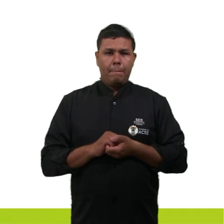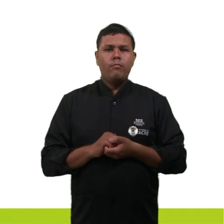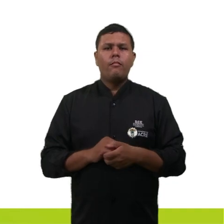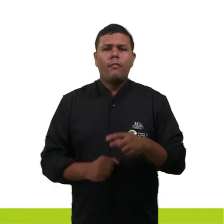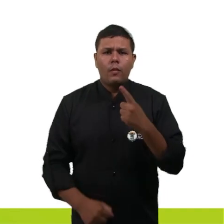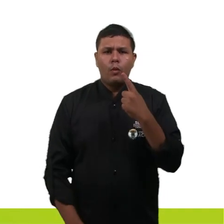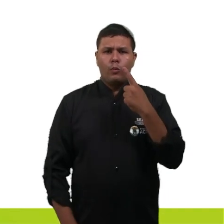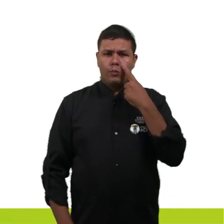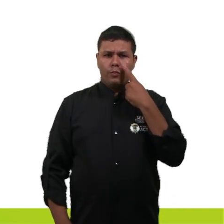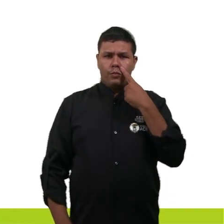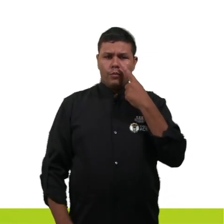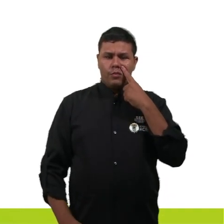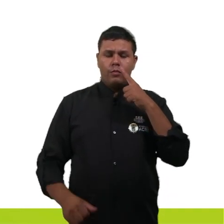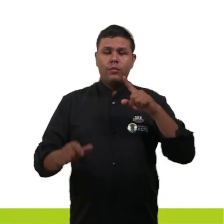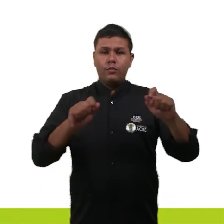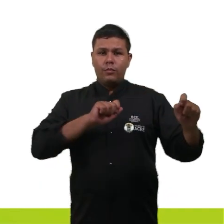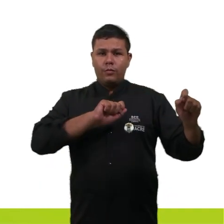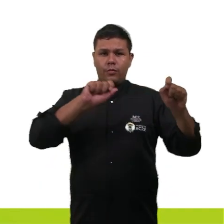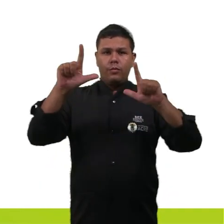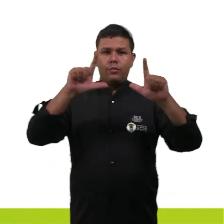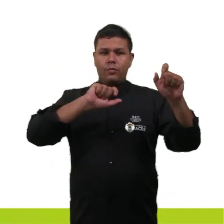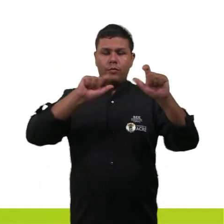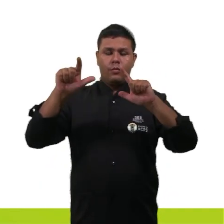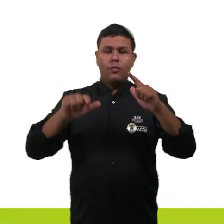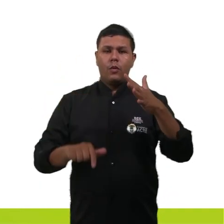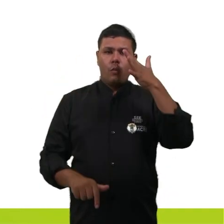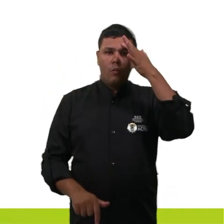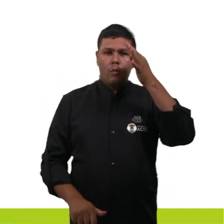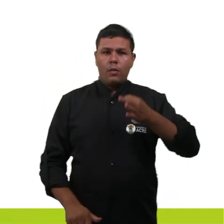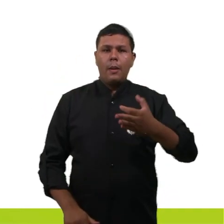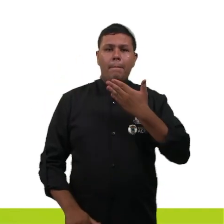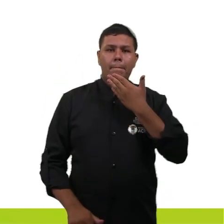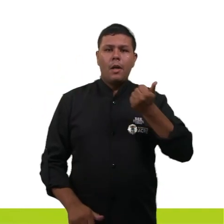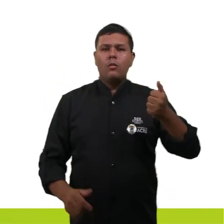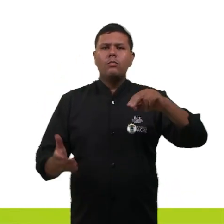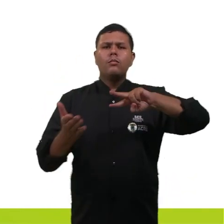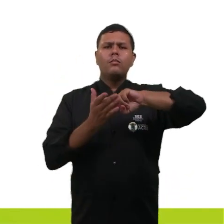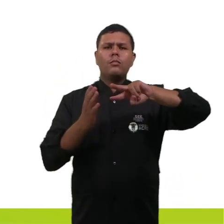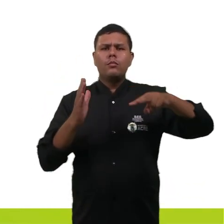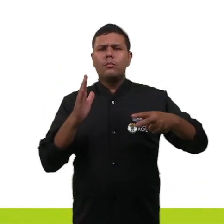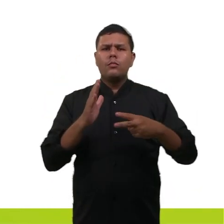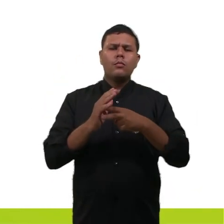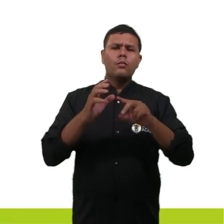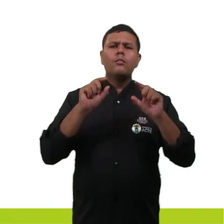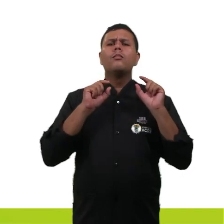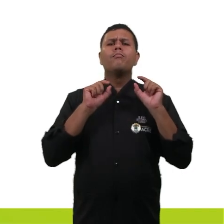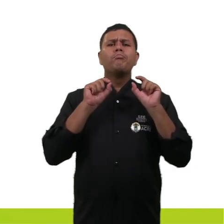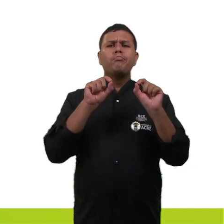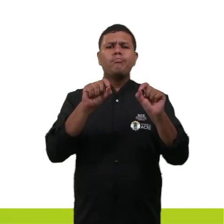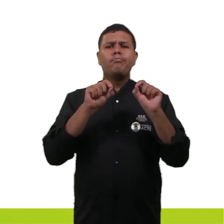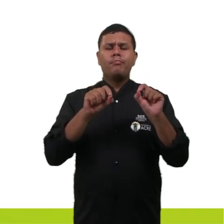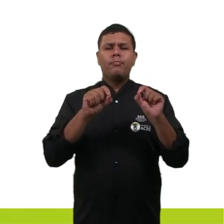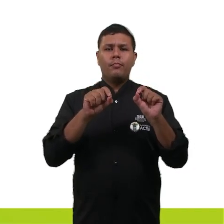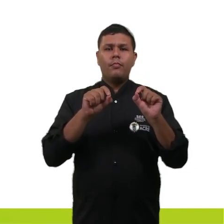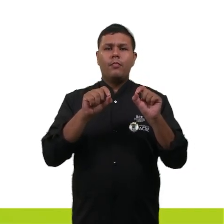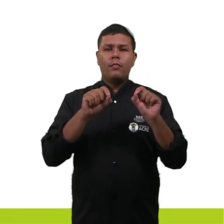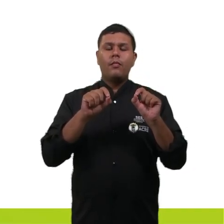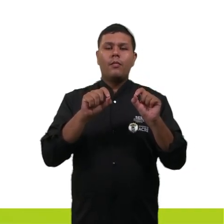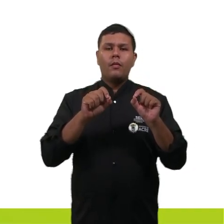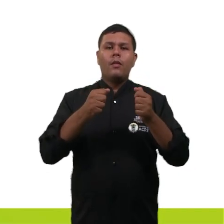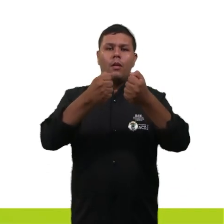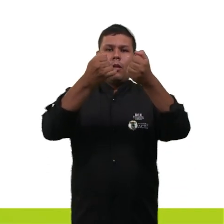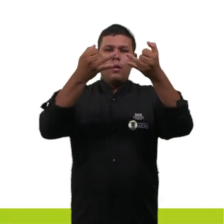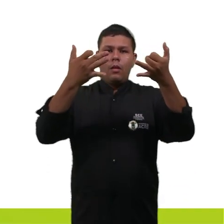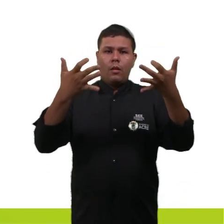setor terciário na tela e nós vamos entender melhor do que se trata. Setor terciário pode ser definido